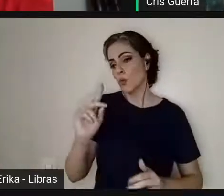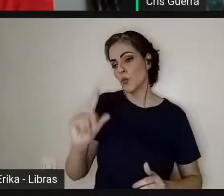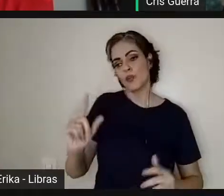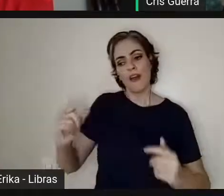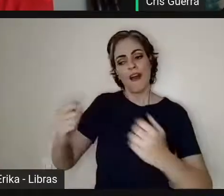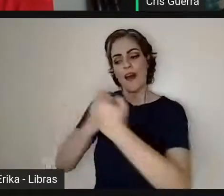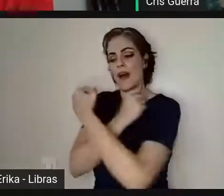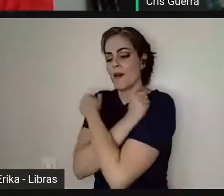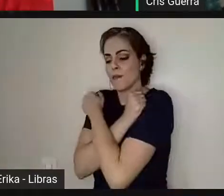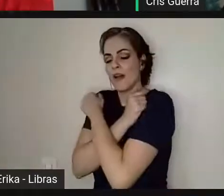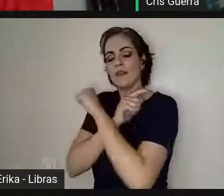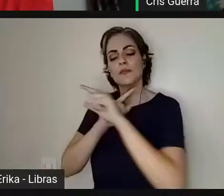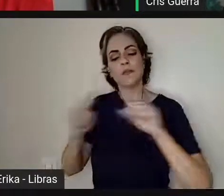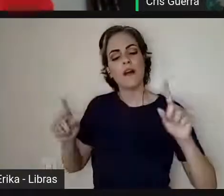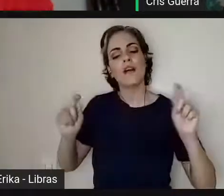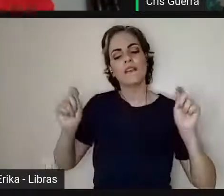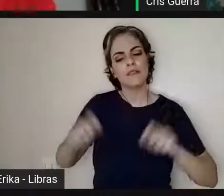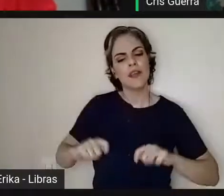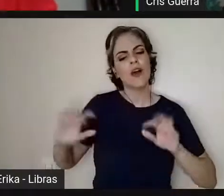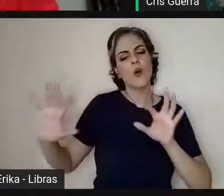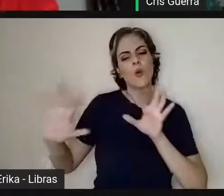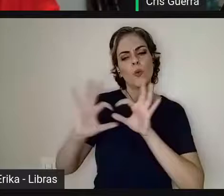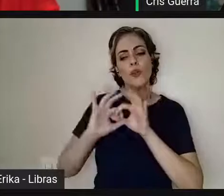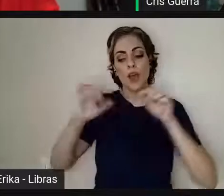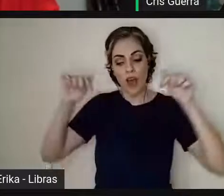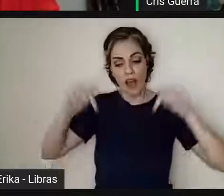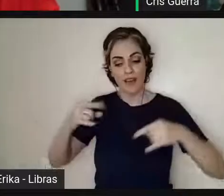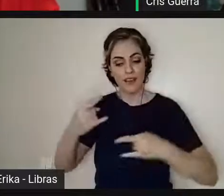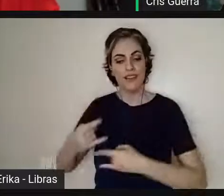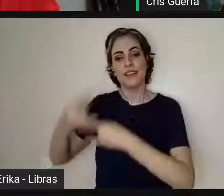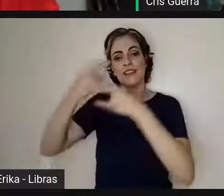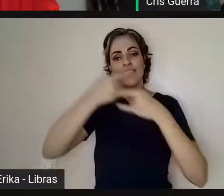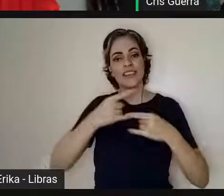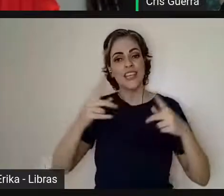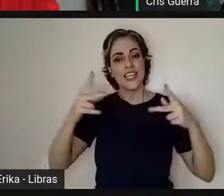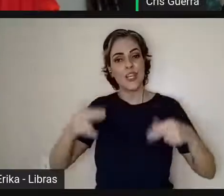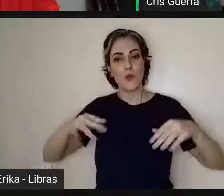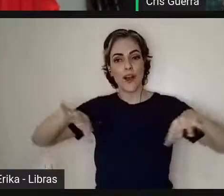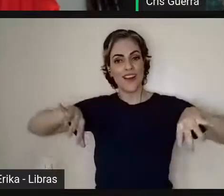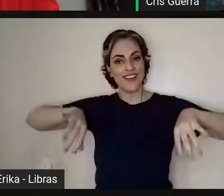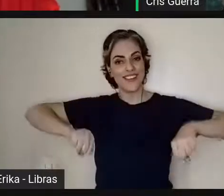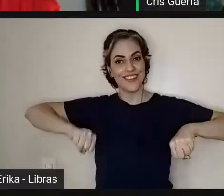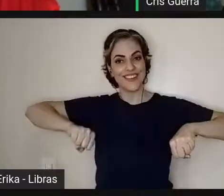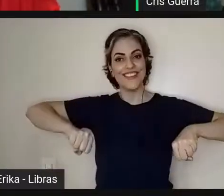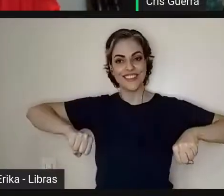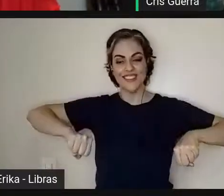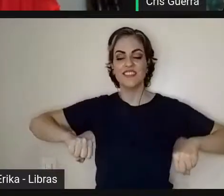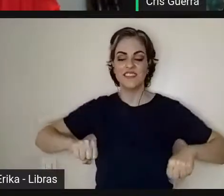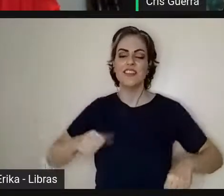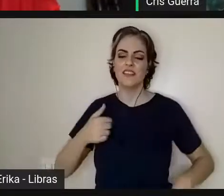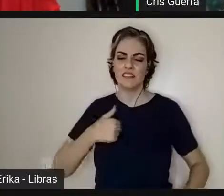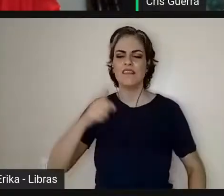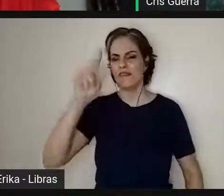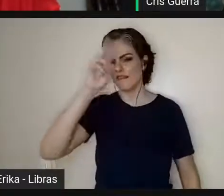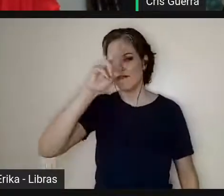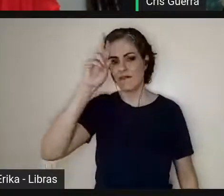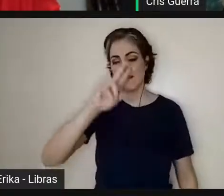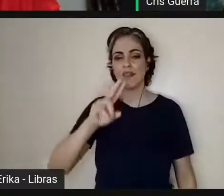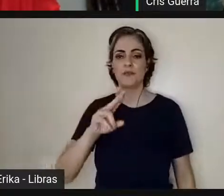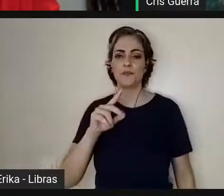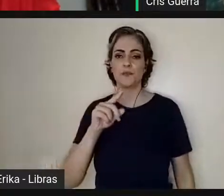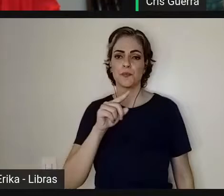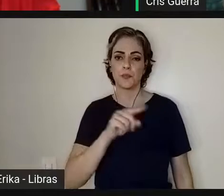mãos dadas de alguma forma nessa conversa aqui, né? Uhum. E eu me lembro muito quando o Gui morreu e